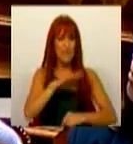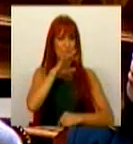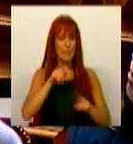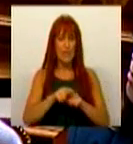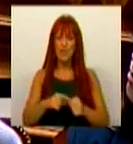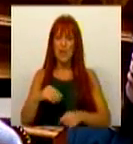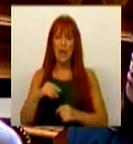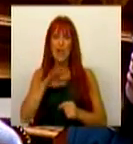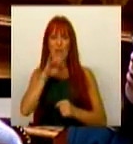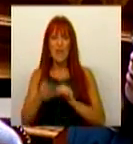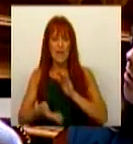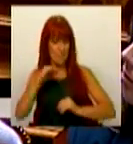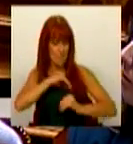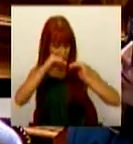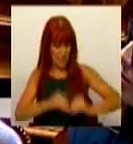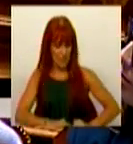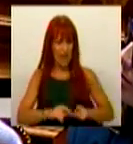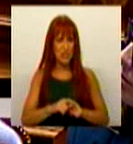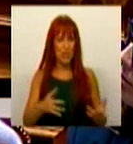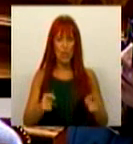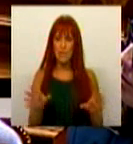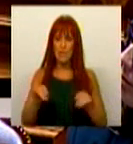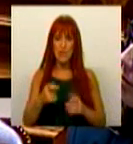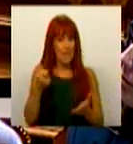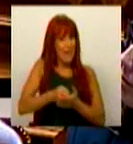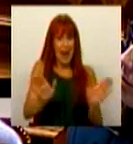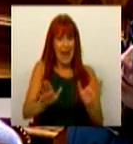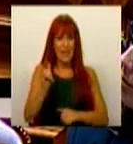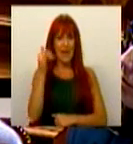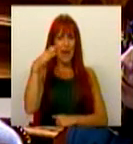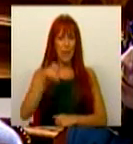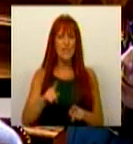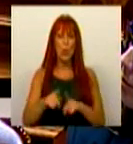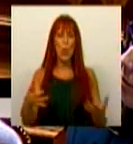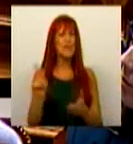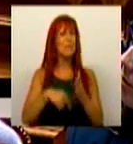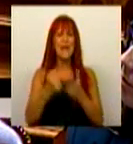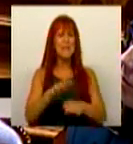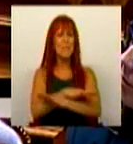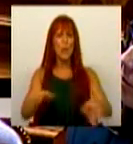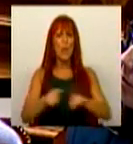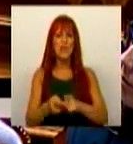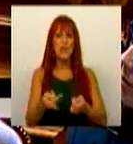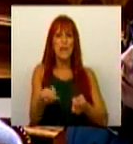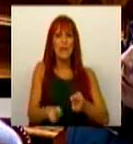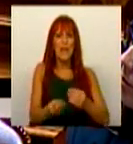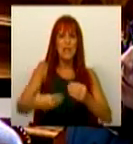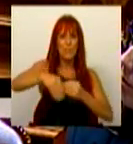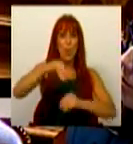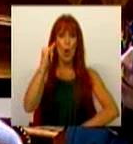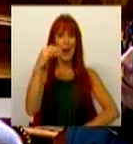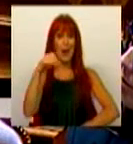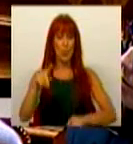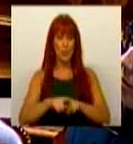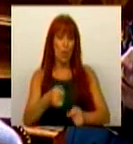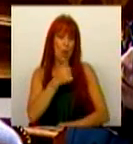menos rendimentos tivessem isenção no pagamento de IRS. Nós acabamos definitivamente com a sobretaxa de IRS, que embora